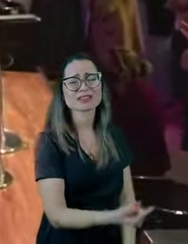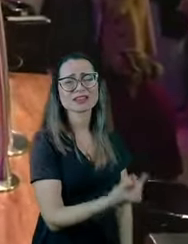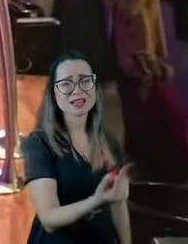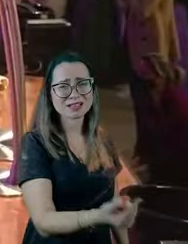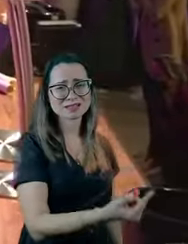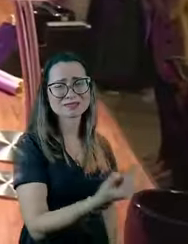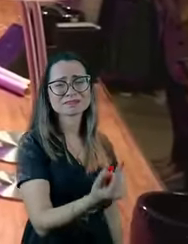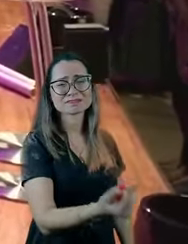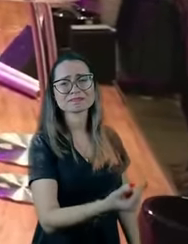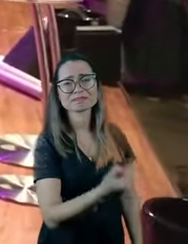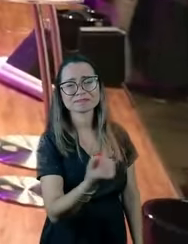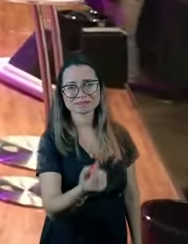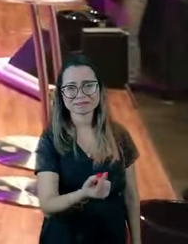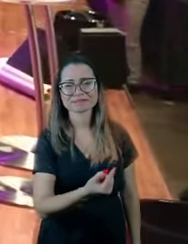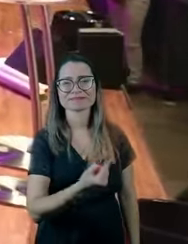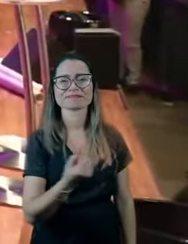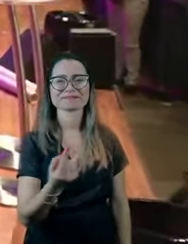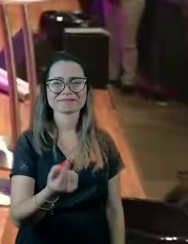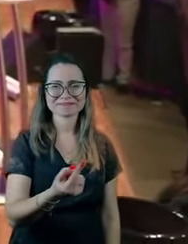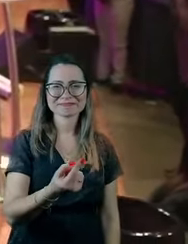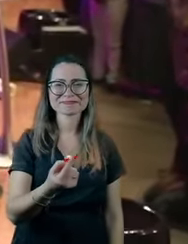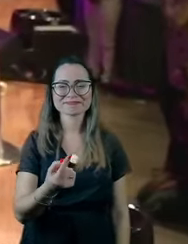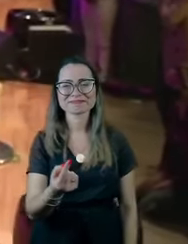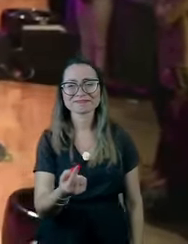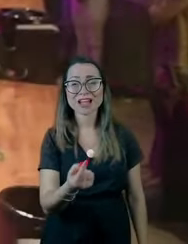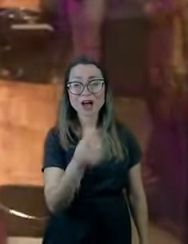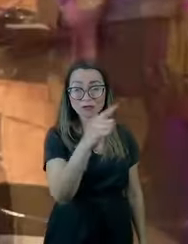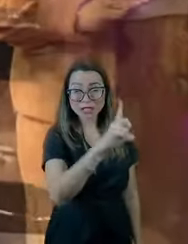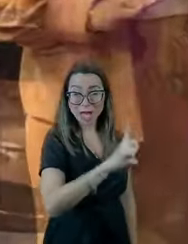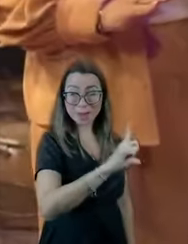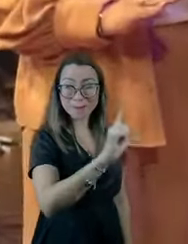Saia daqui com uma aliança com o seu noivo hoje.